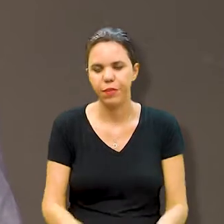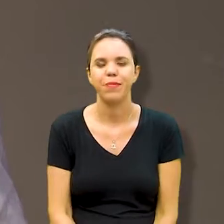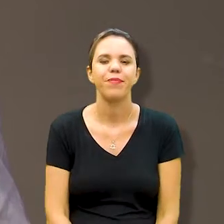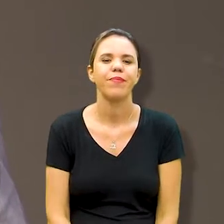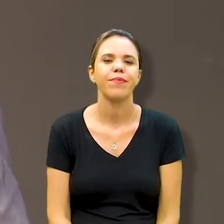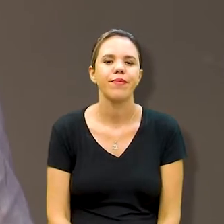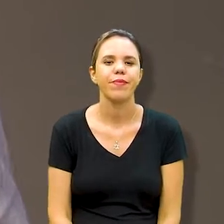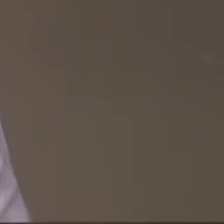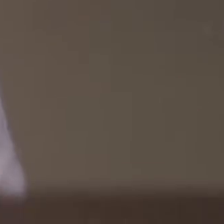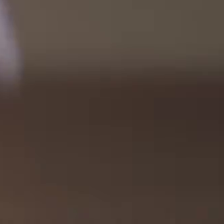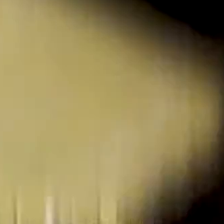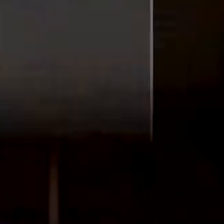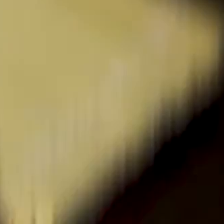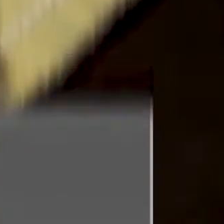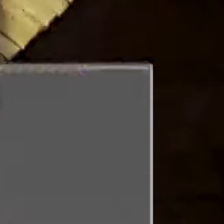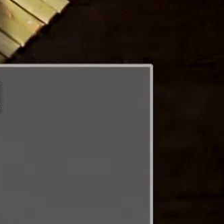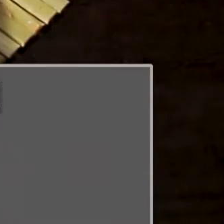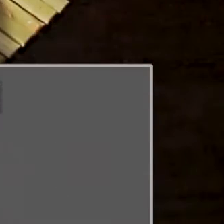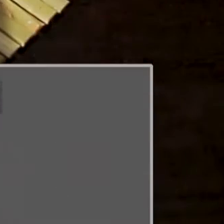agora gente confira